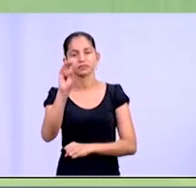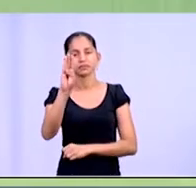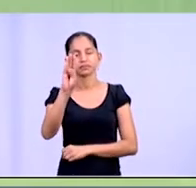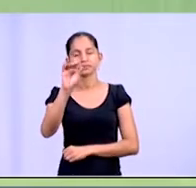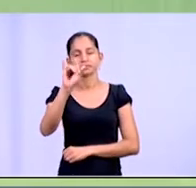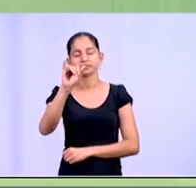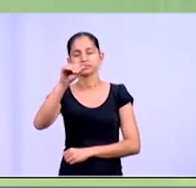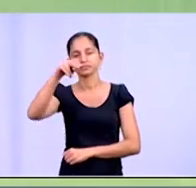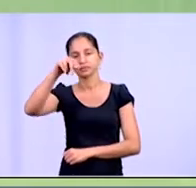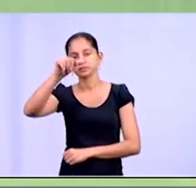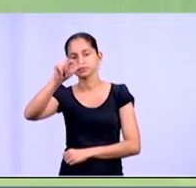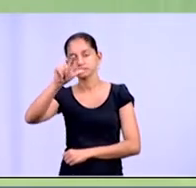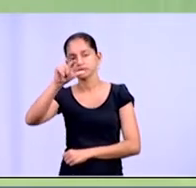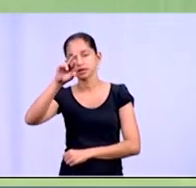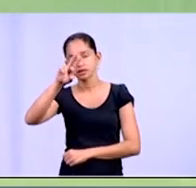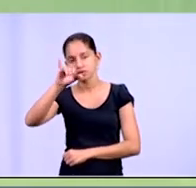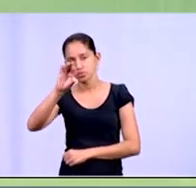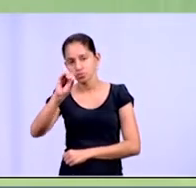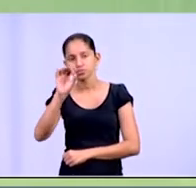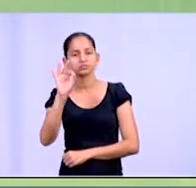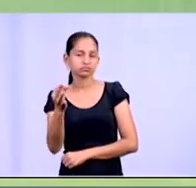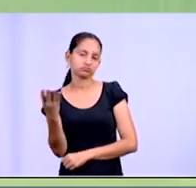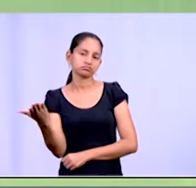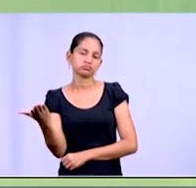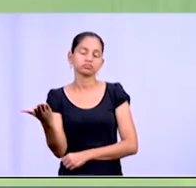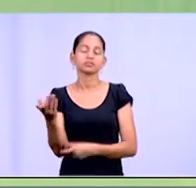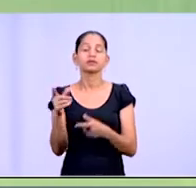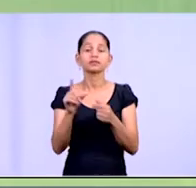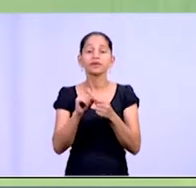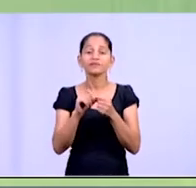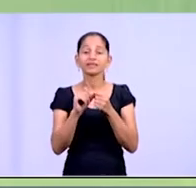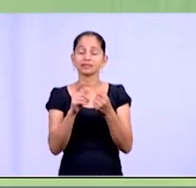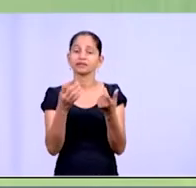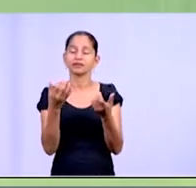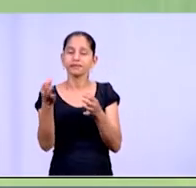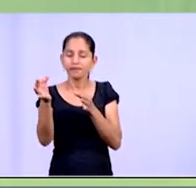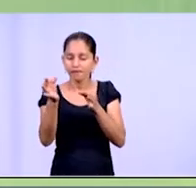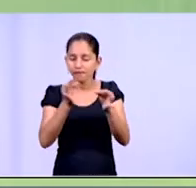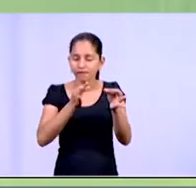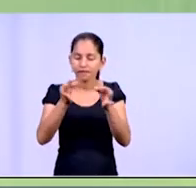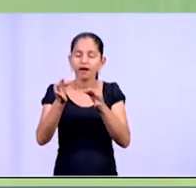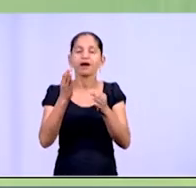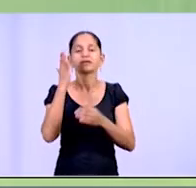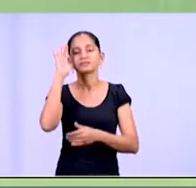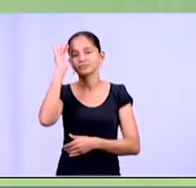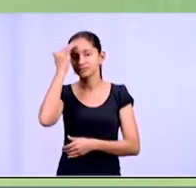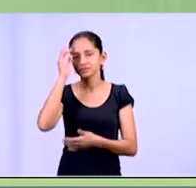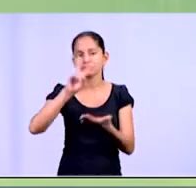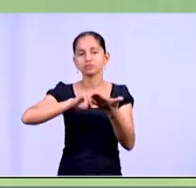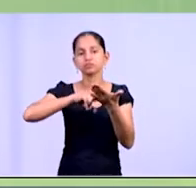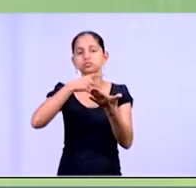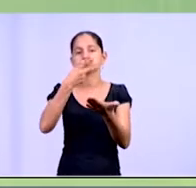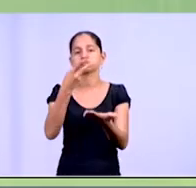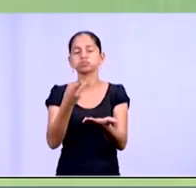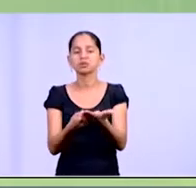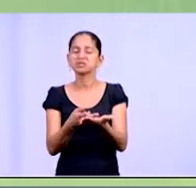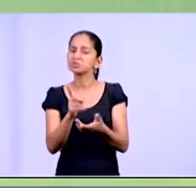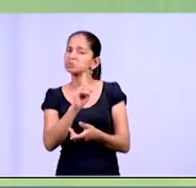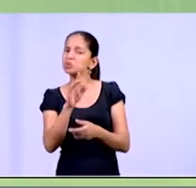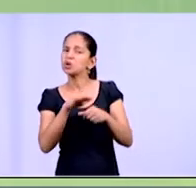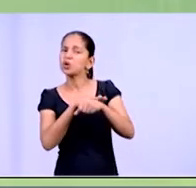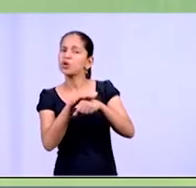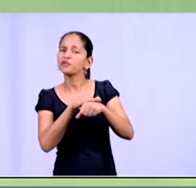E a linguagem do computador hoje, gente, é baseada nessa linguagem binária. Não é que o computador conversa entre